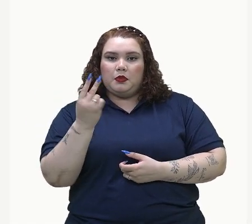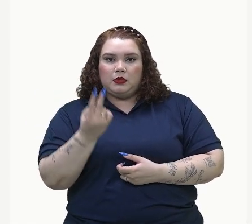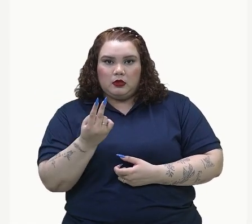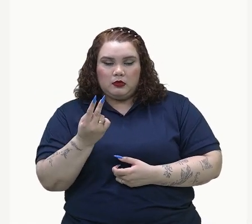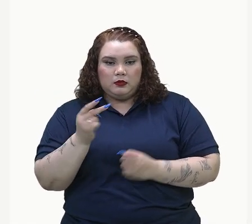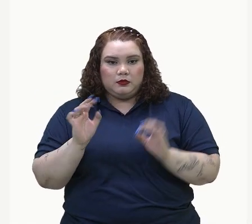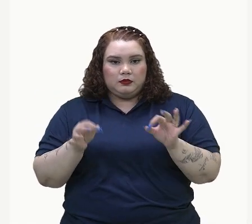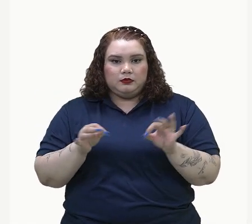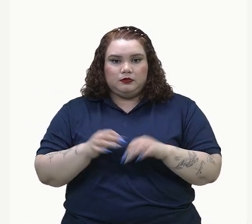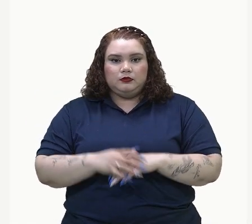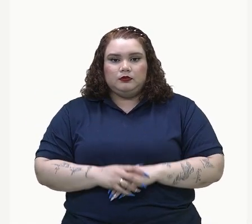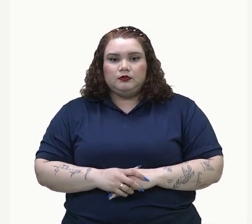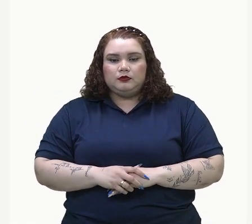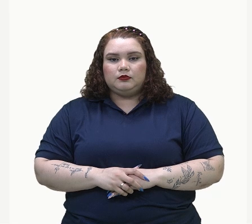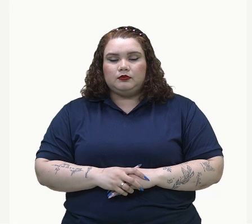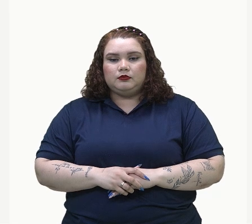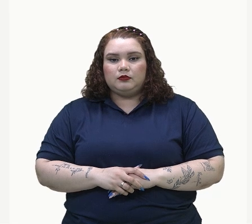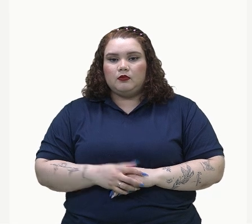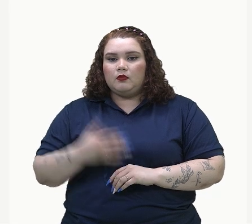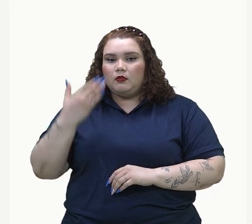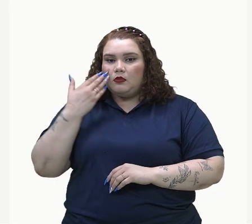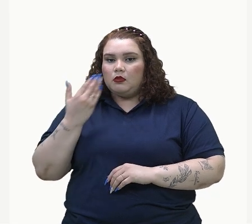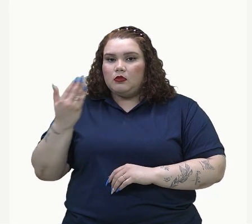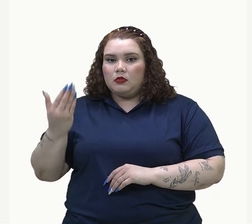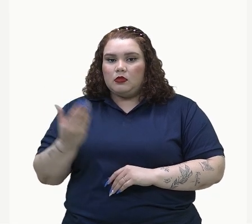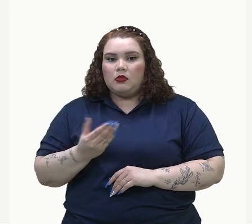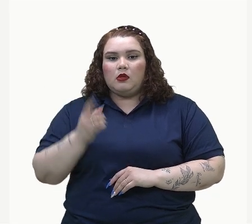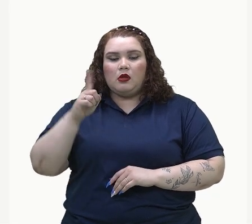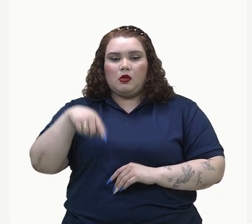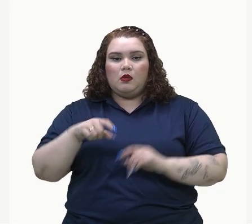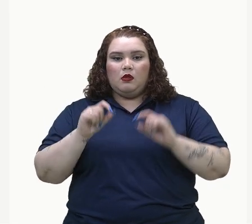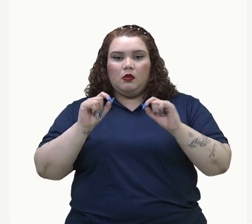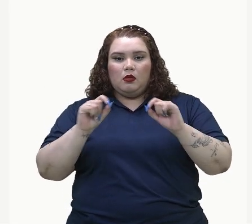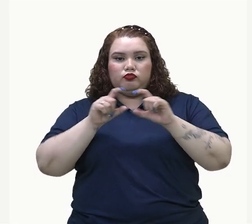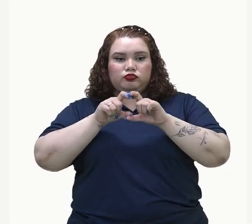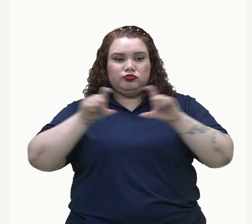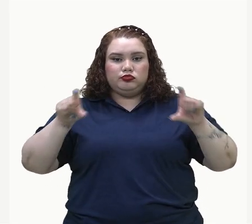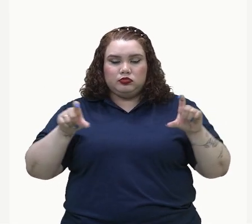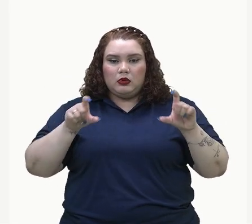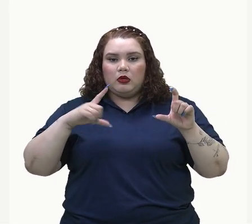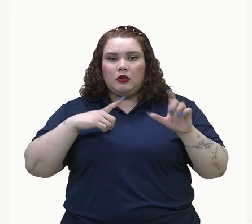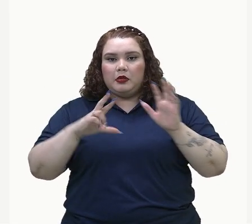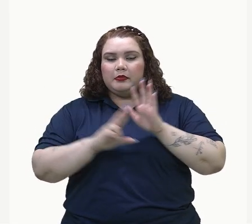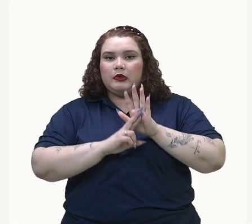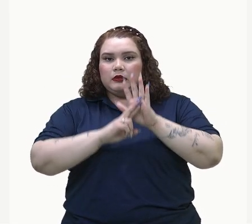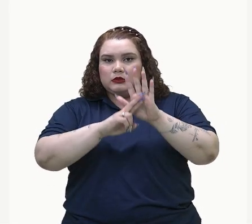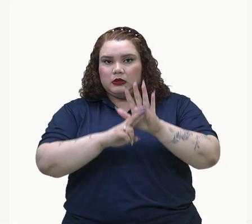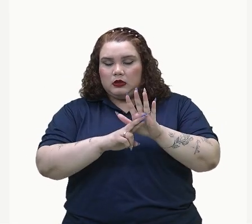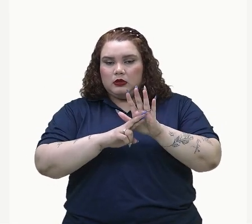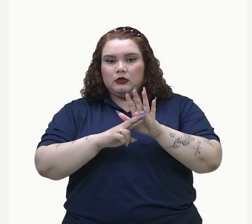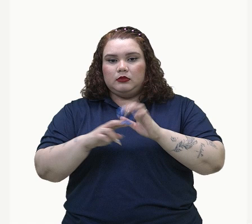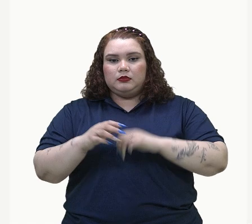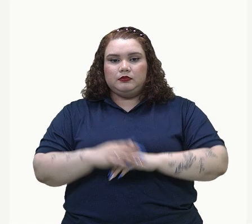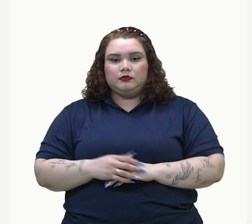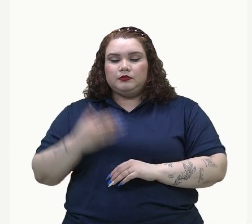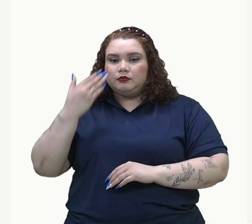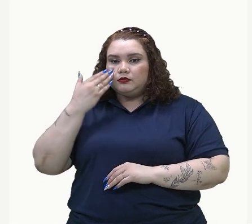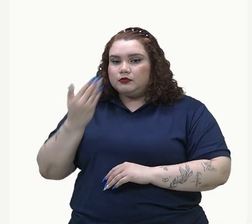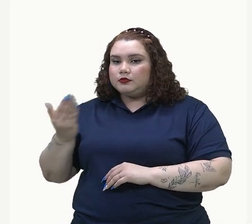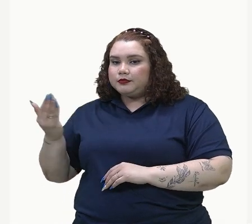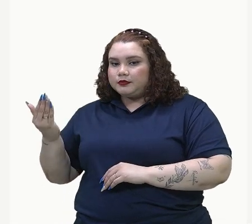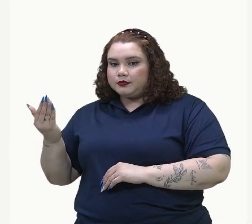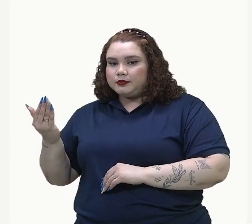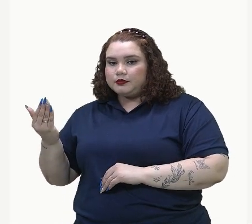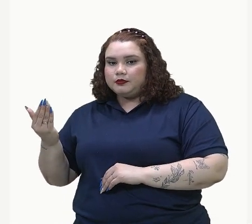aí a nossa DDP do gerador. Então, vejam que eu tenho o esquema